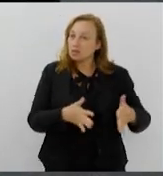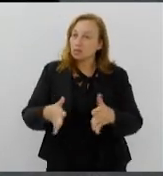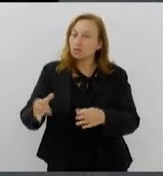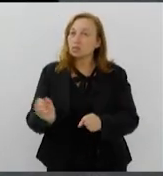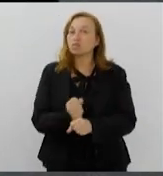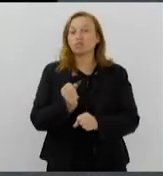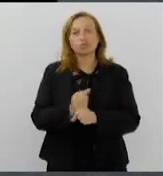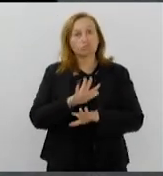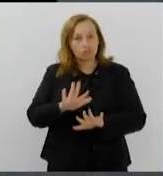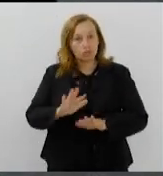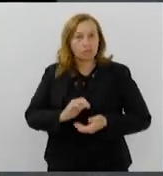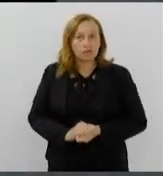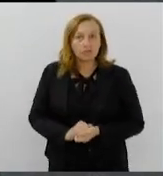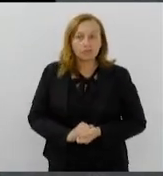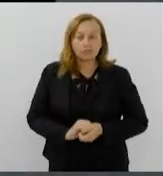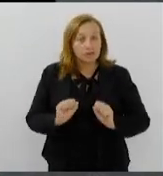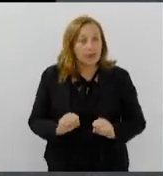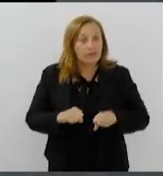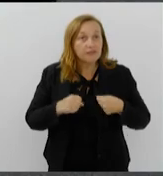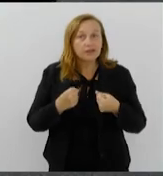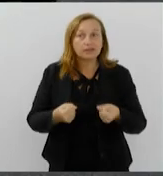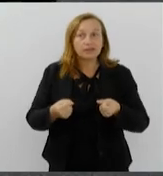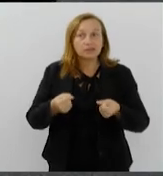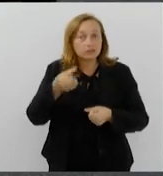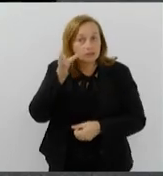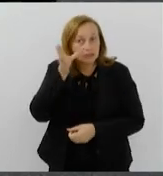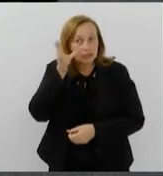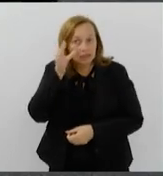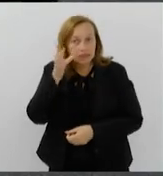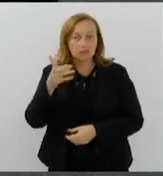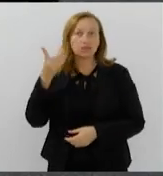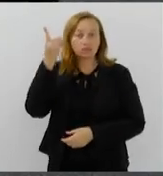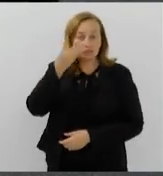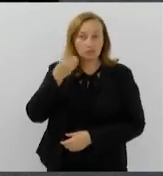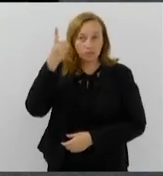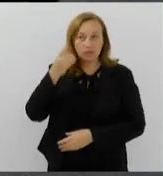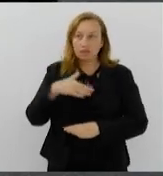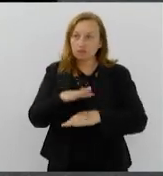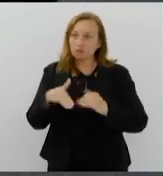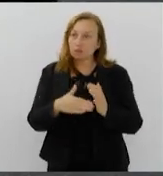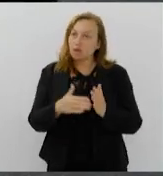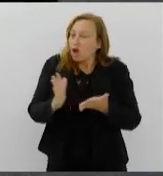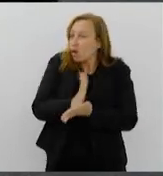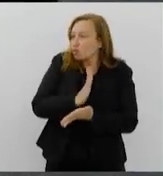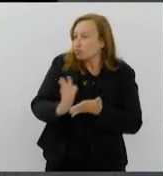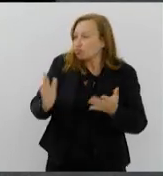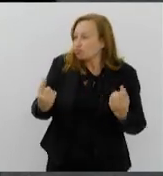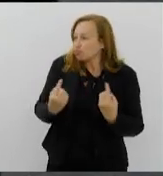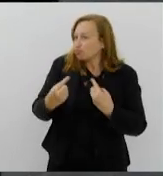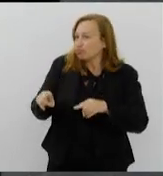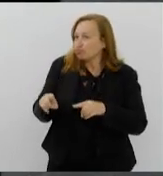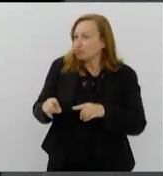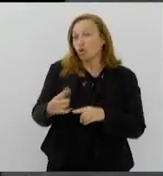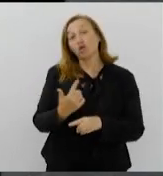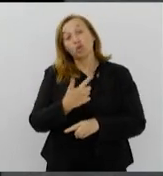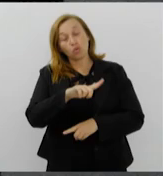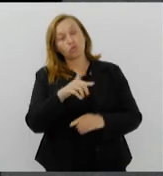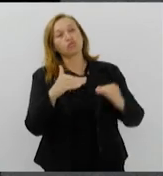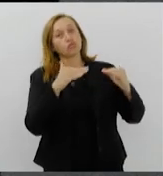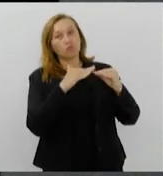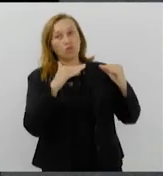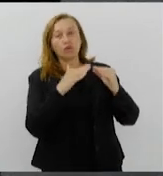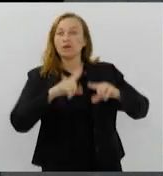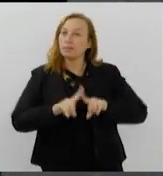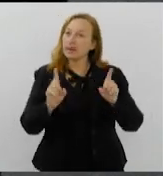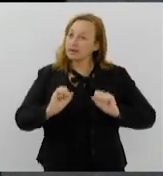Assembleia, defendendo os interesses dos deputados, muitos que eu discordo e muitos que eu concordo, mas defendendo